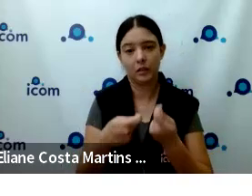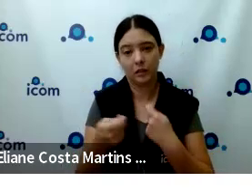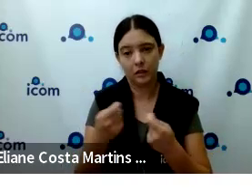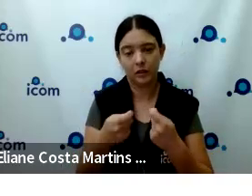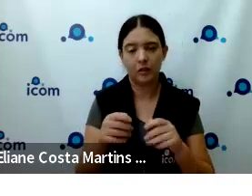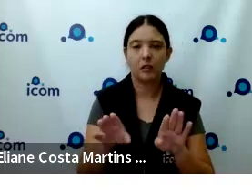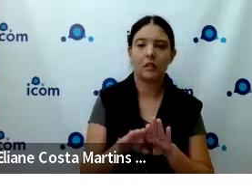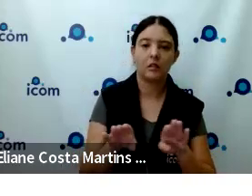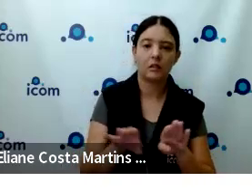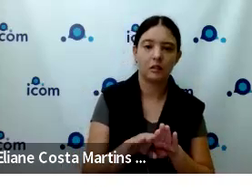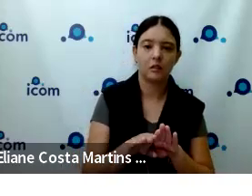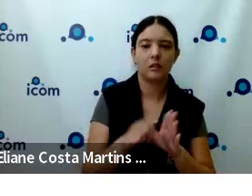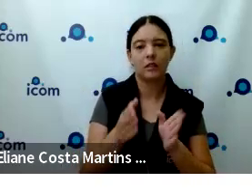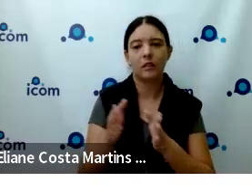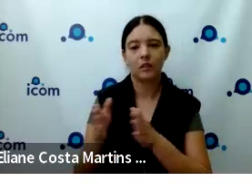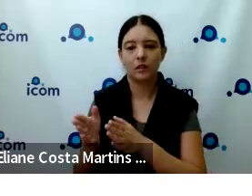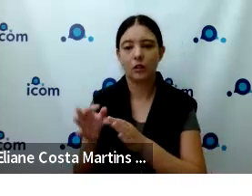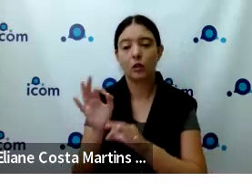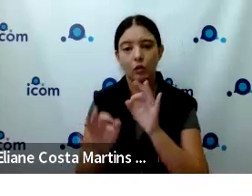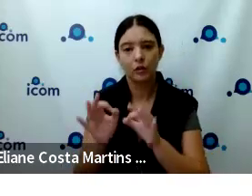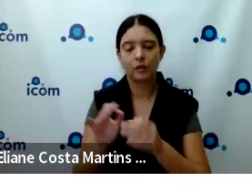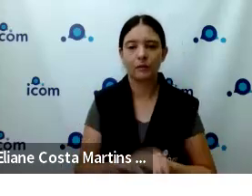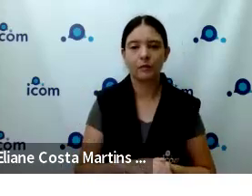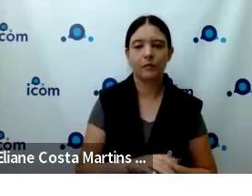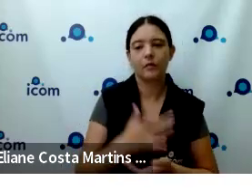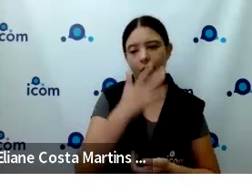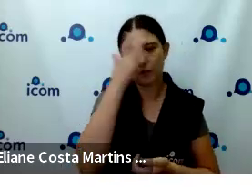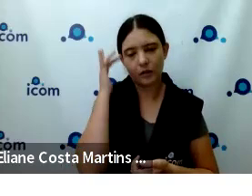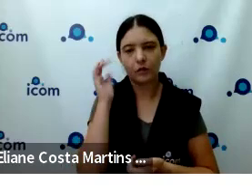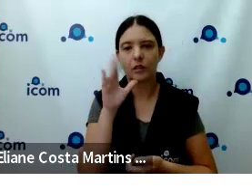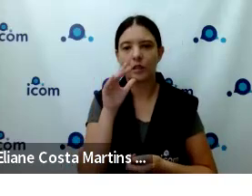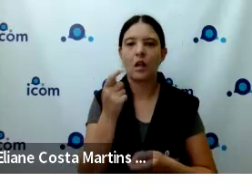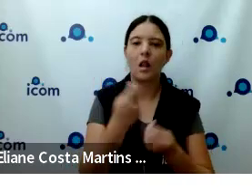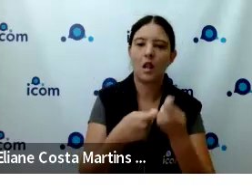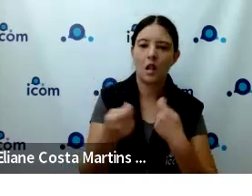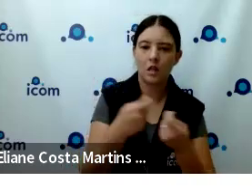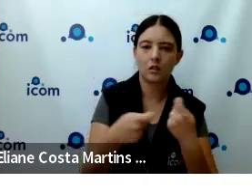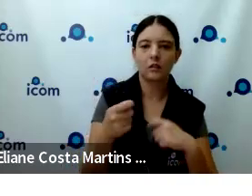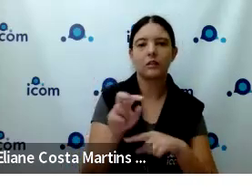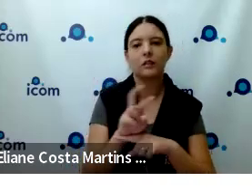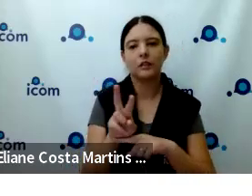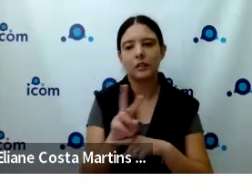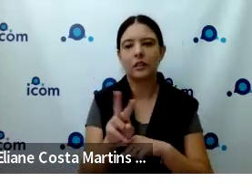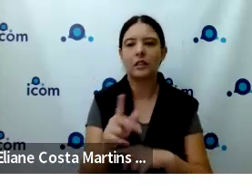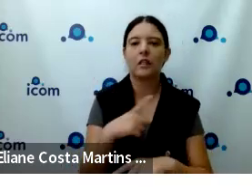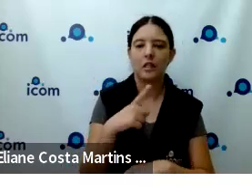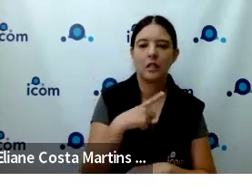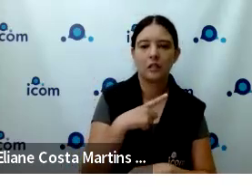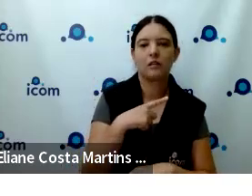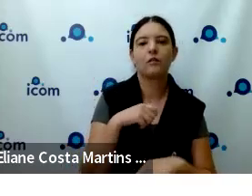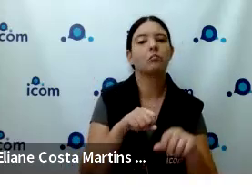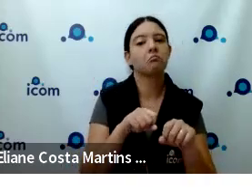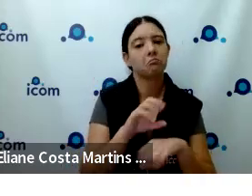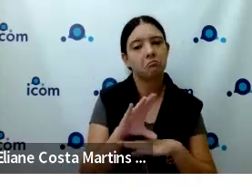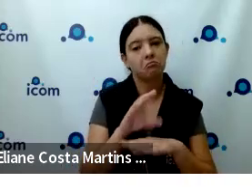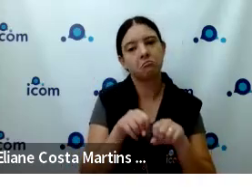procedimento judicial. Os funcionários da administração fiscal têm uma boa formação.